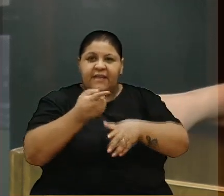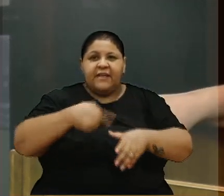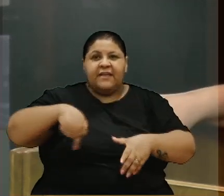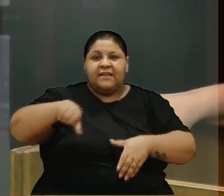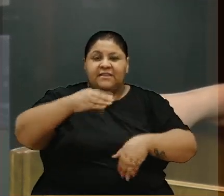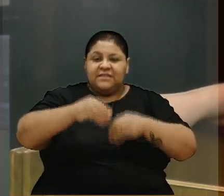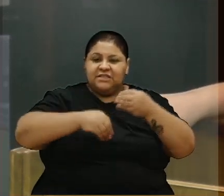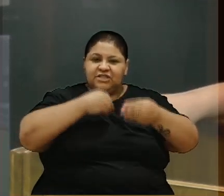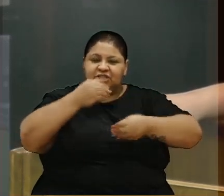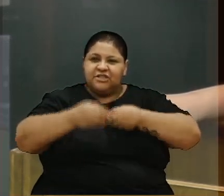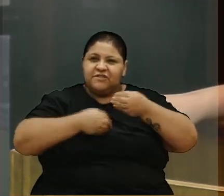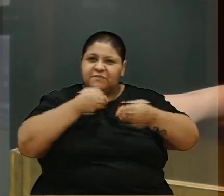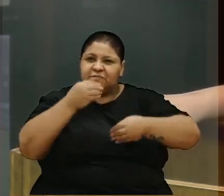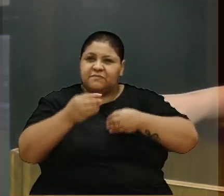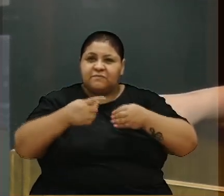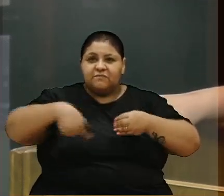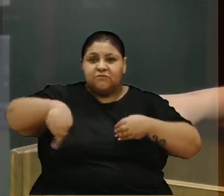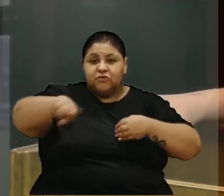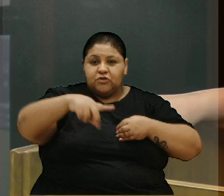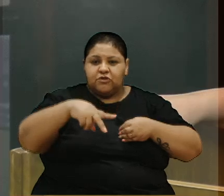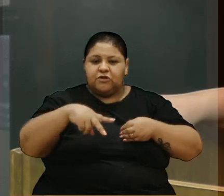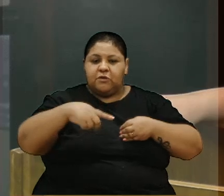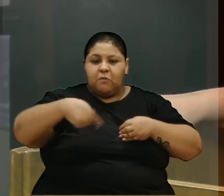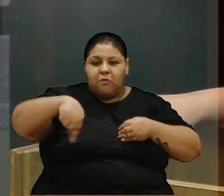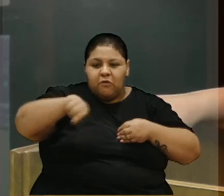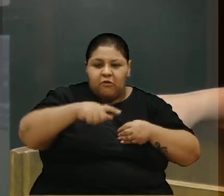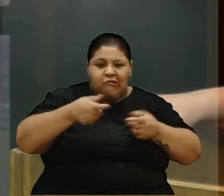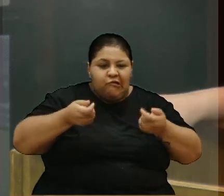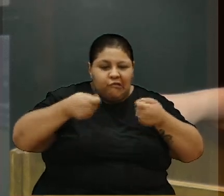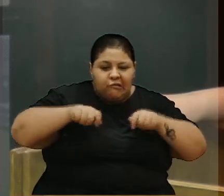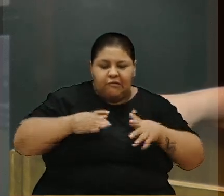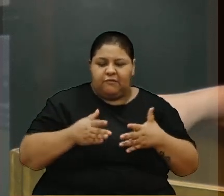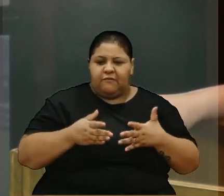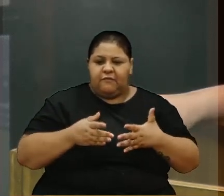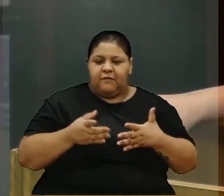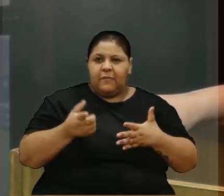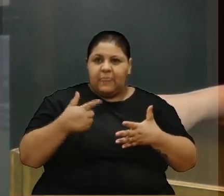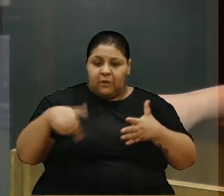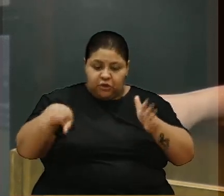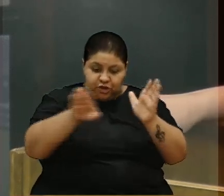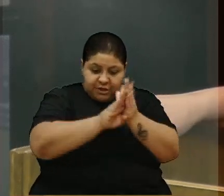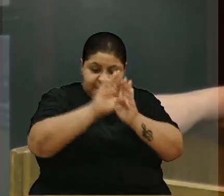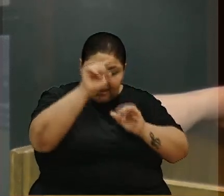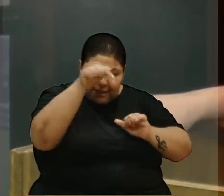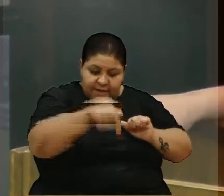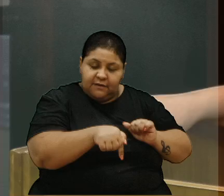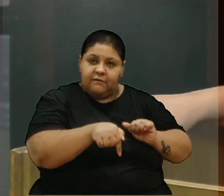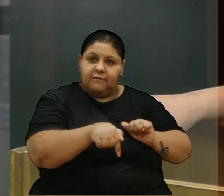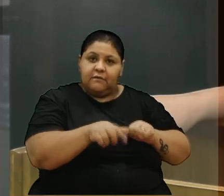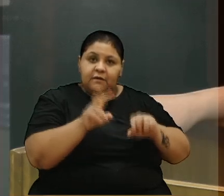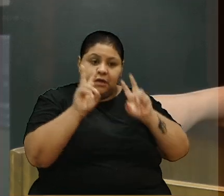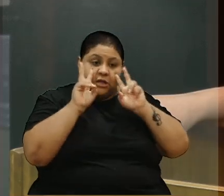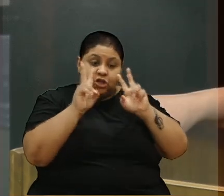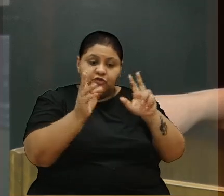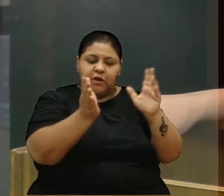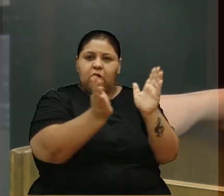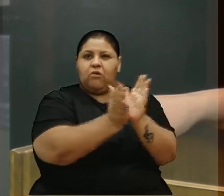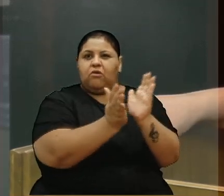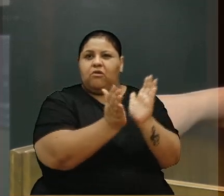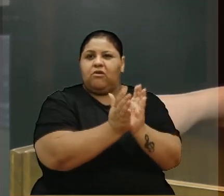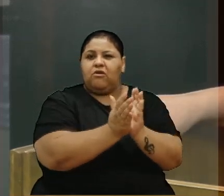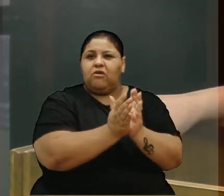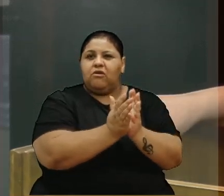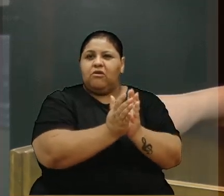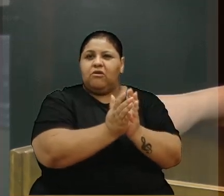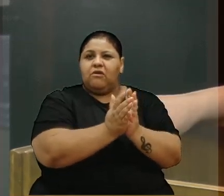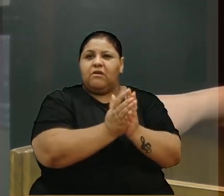toda a insegurança de nós mesmos, das nossas capacidades. E quando a gente chega aqui, a gente vê colegas que, ao